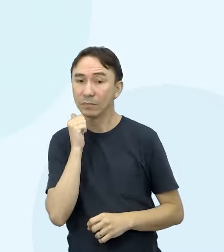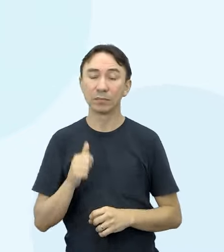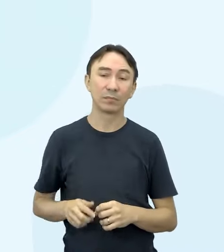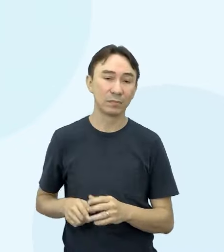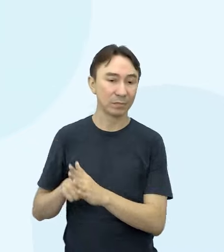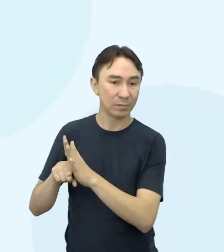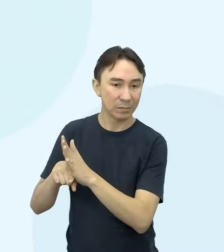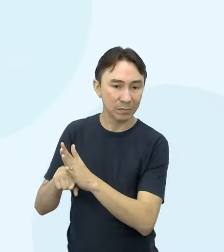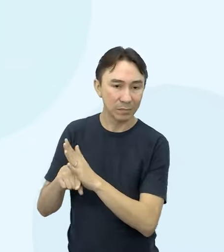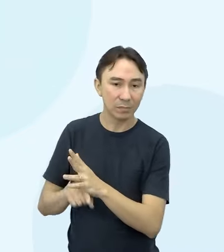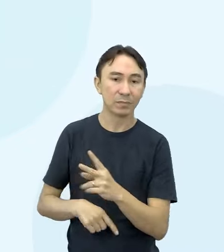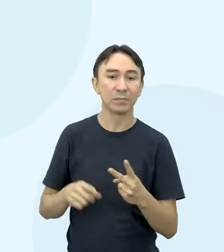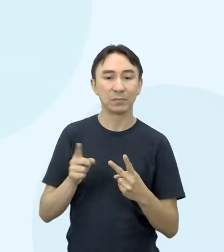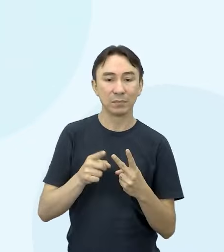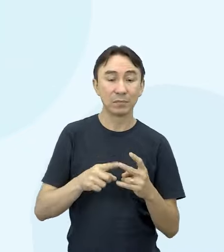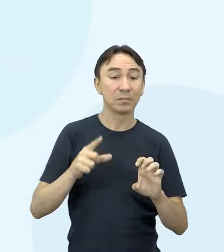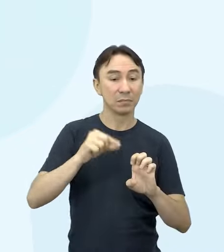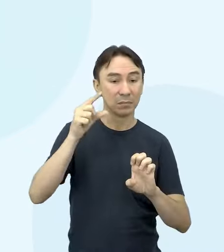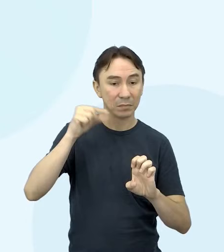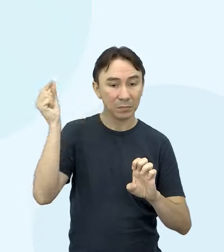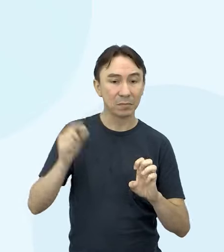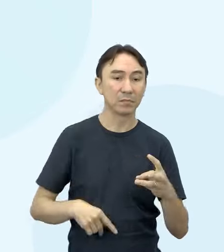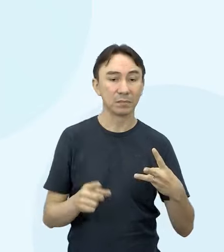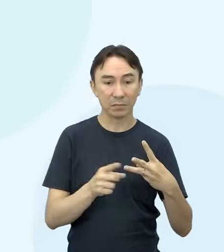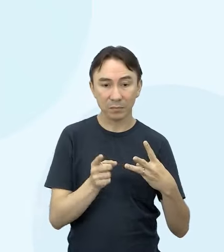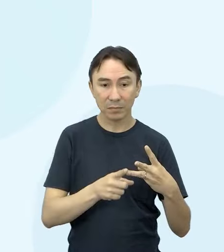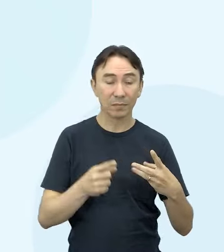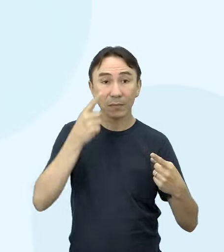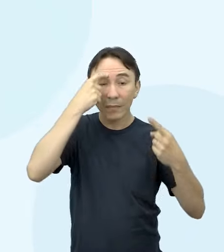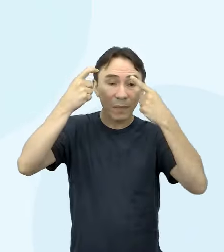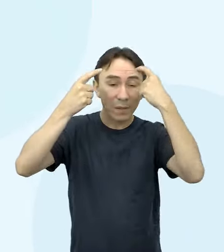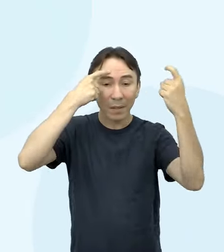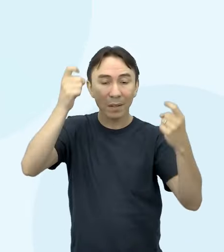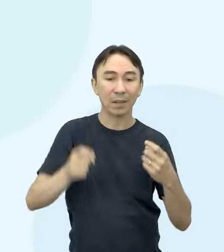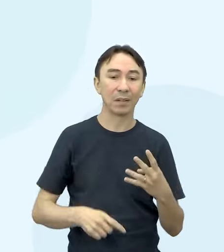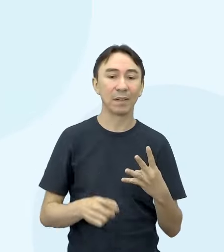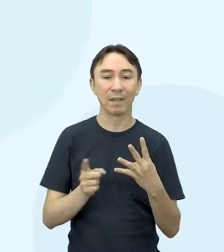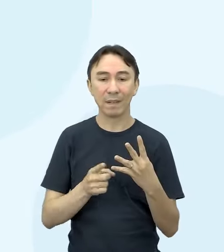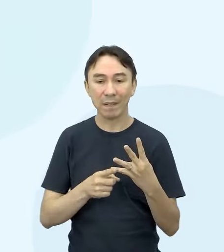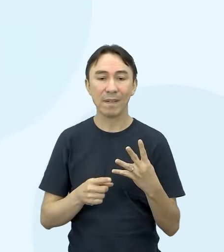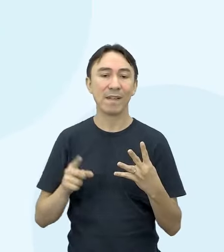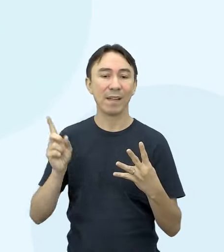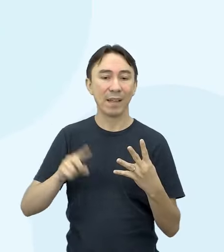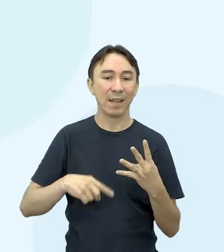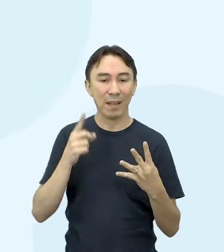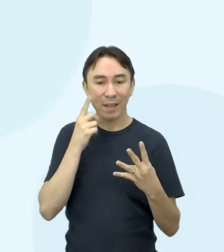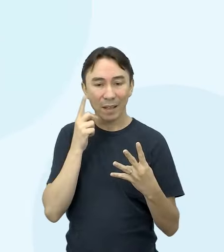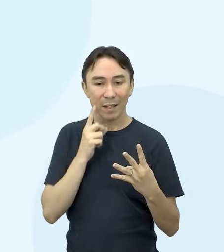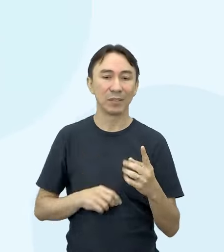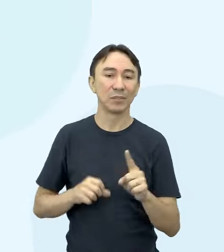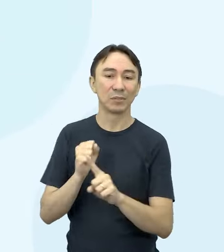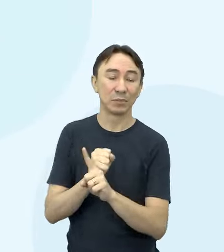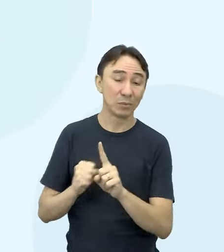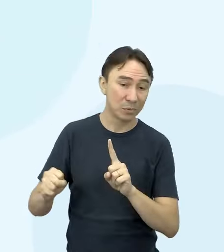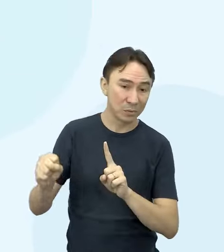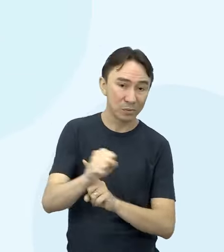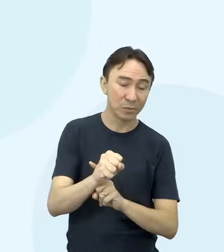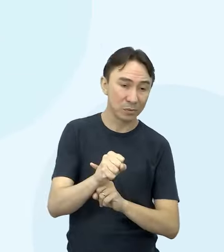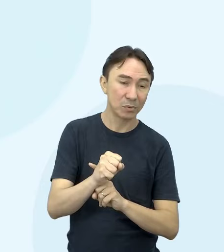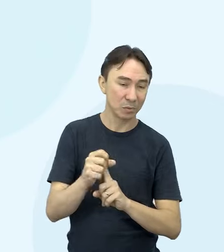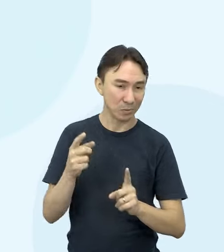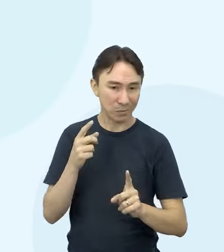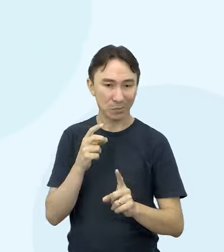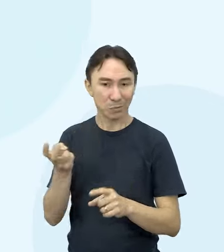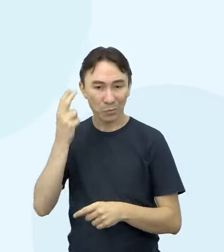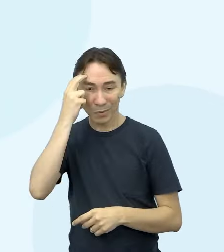criativos, empreendedorismo e a mediação e intervenção sociocultural. Nessas atividades, né, da unidade curricular que a gente está